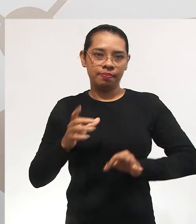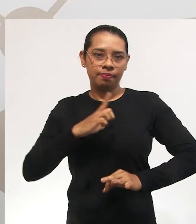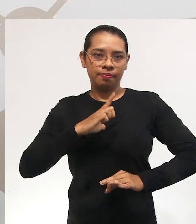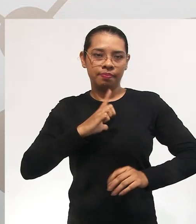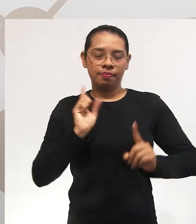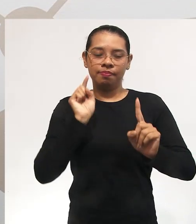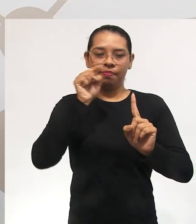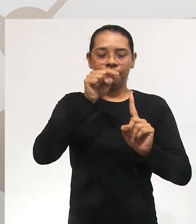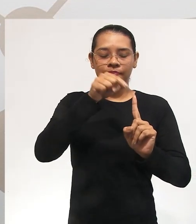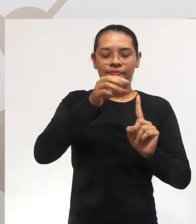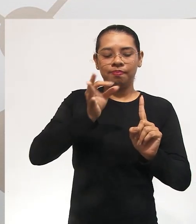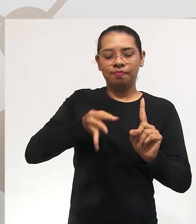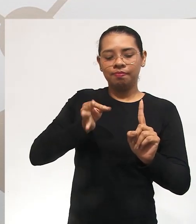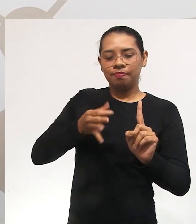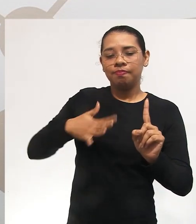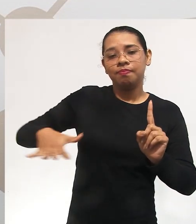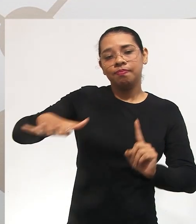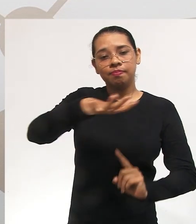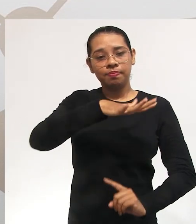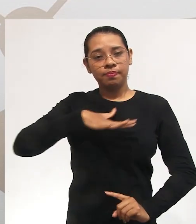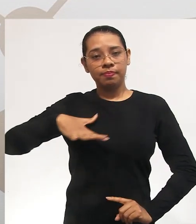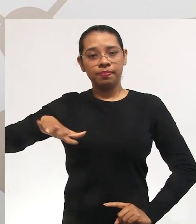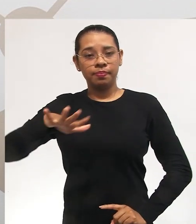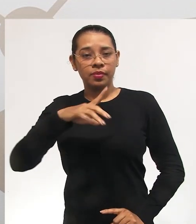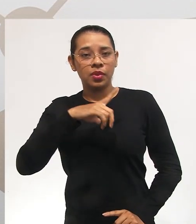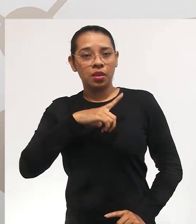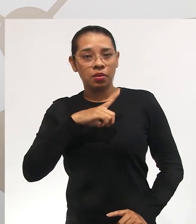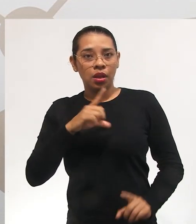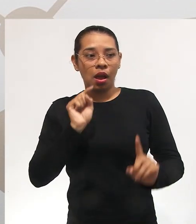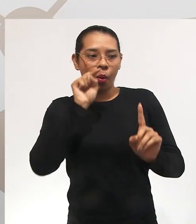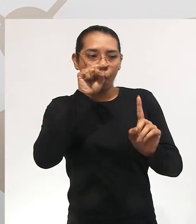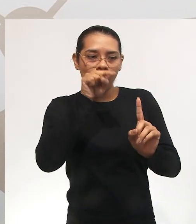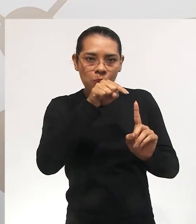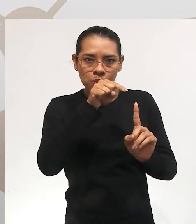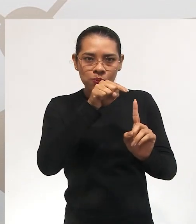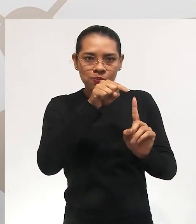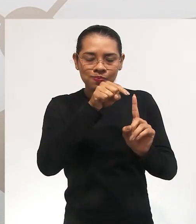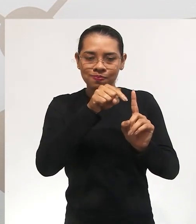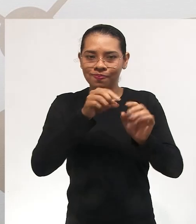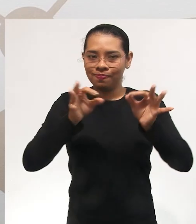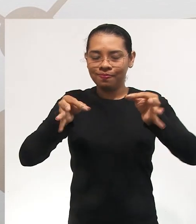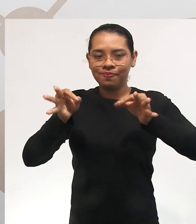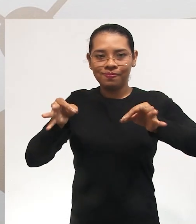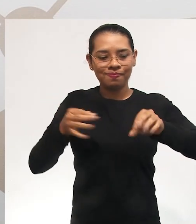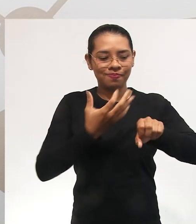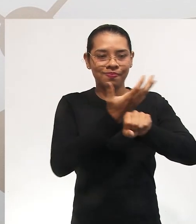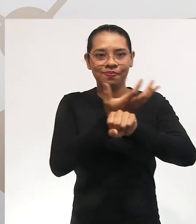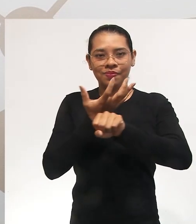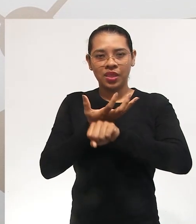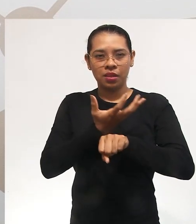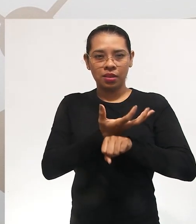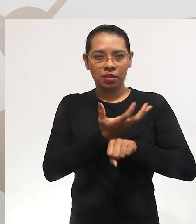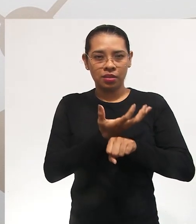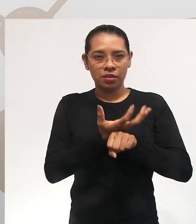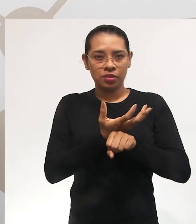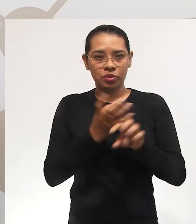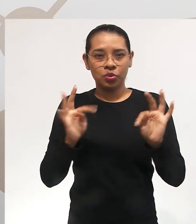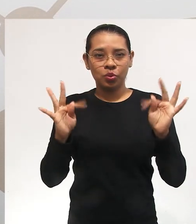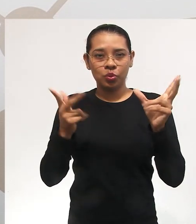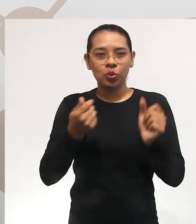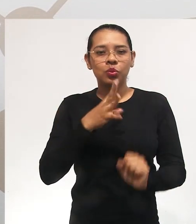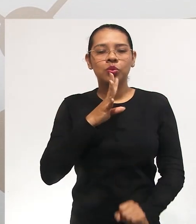tenho as competências gerais da educação básica. Eu tenho as competências gerais da disciplina de língua portuguesa.